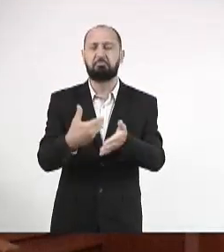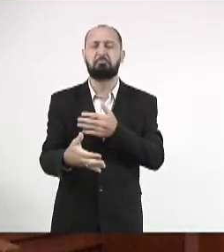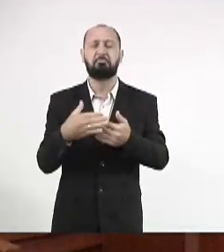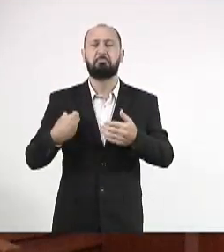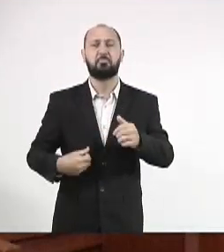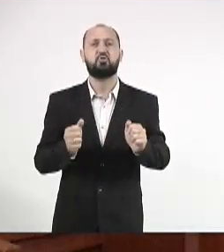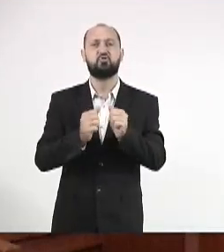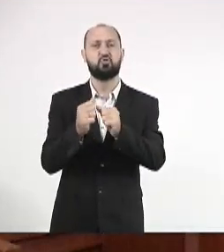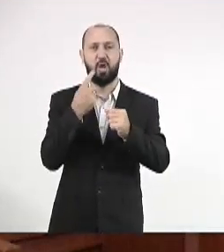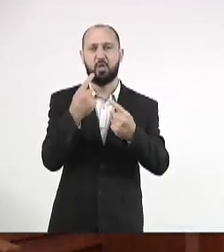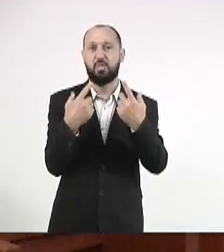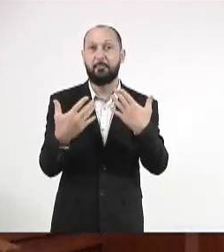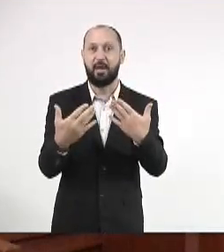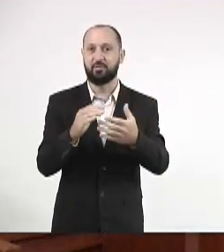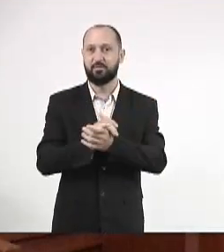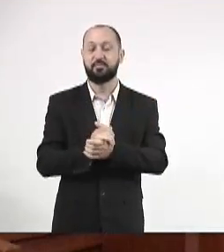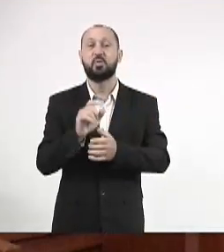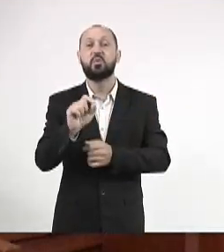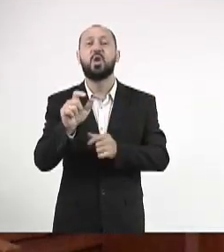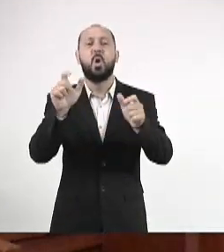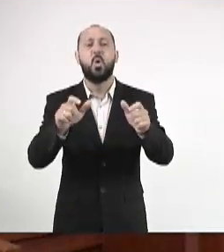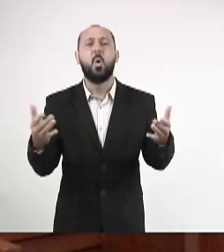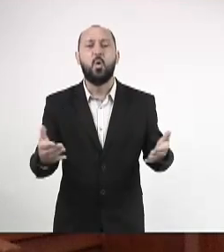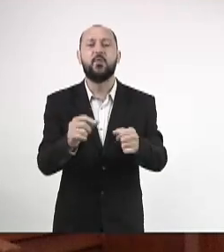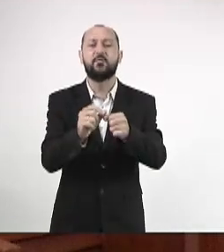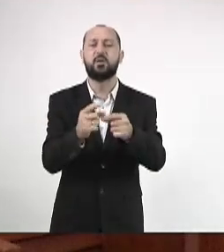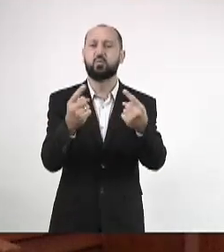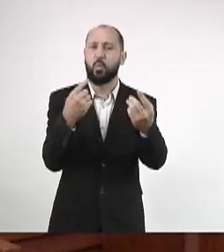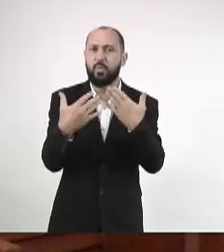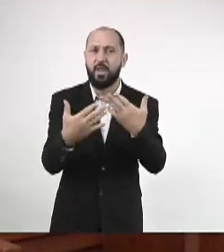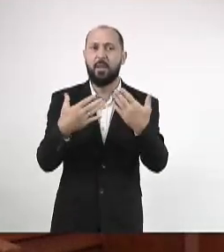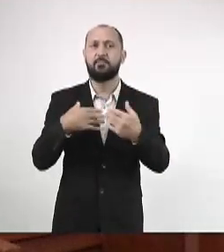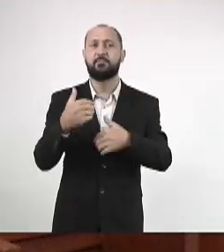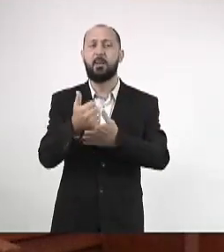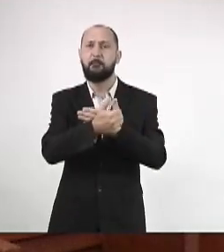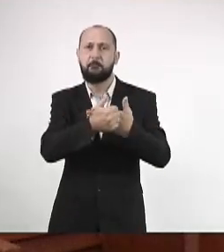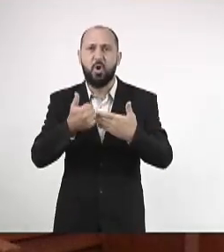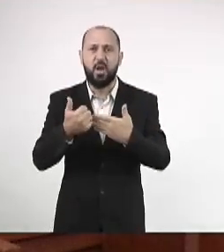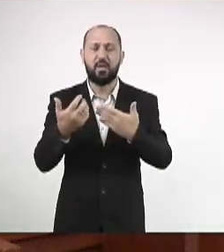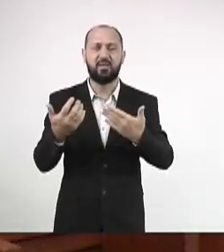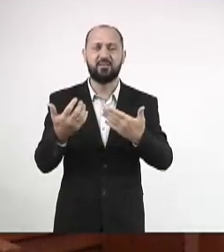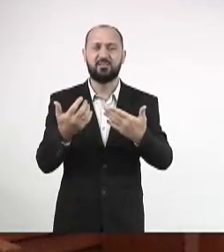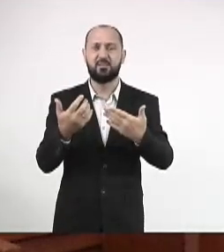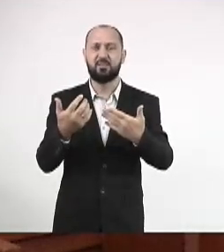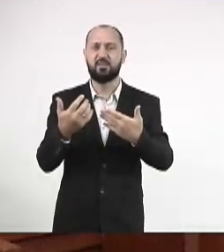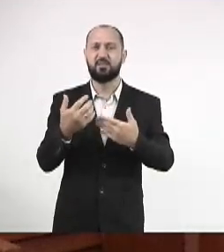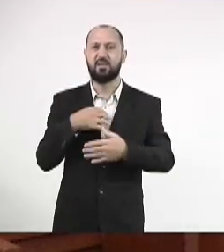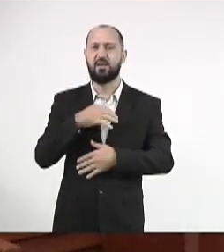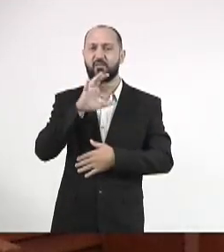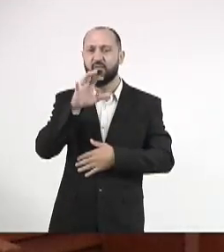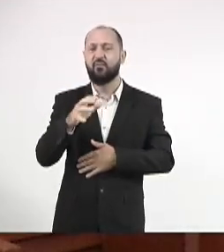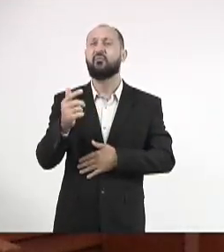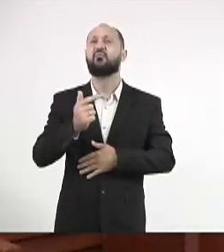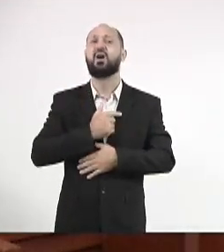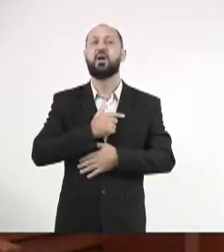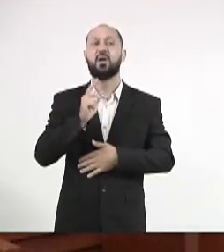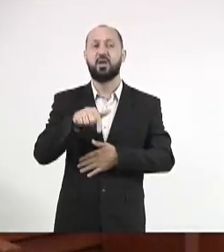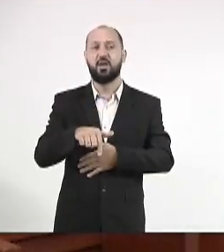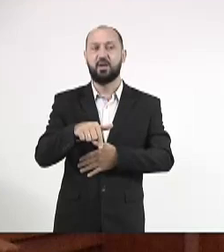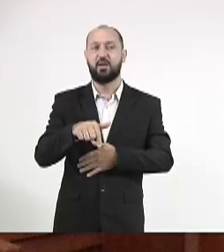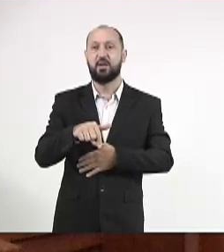parte desse debate. Quem hoje faz um debate moralista, hipócrita sobre isso, é